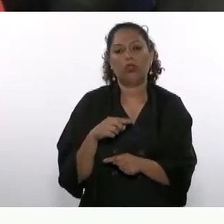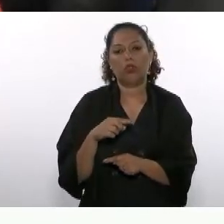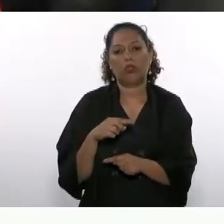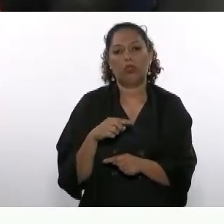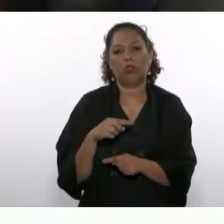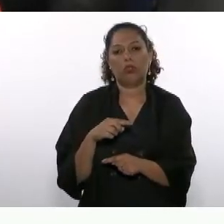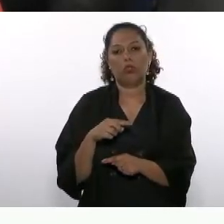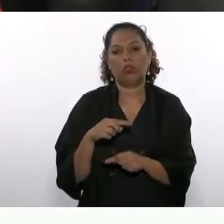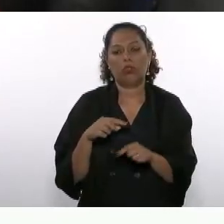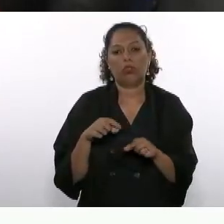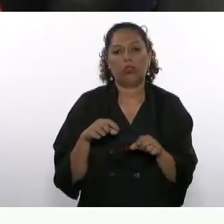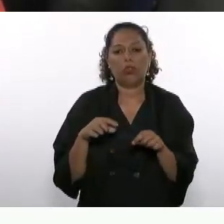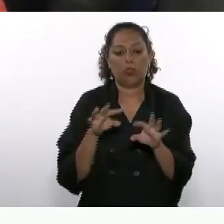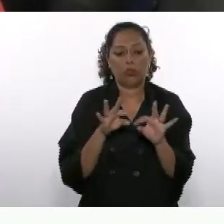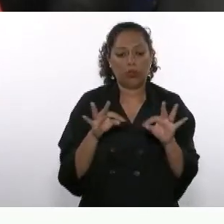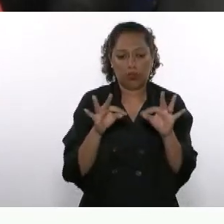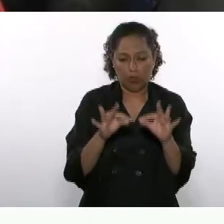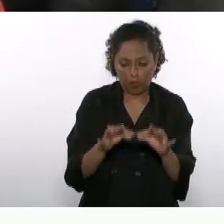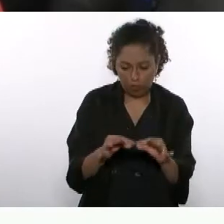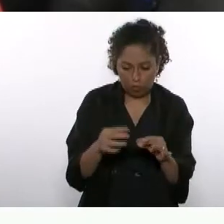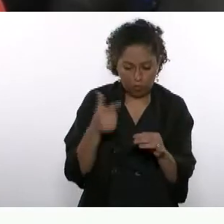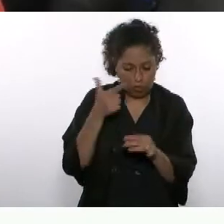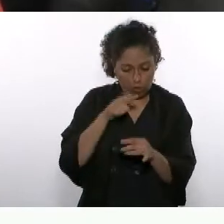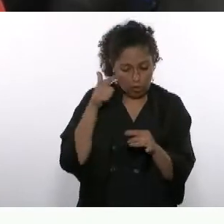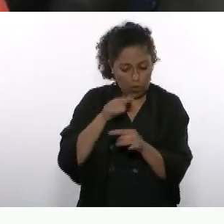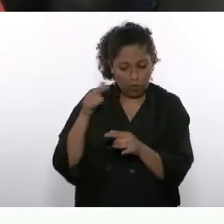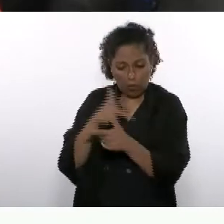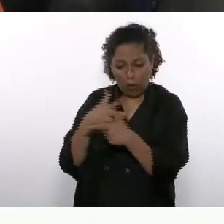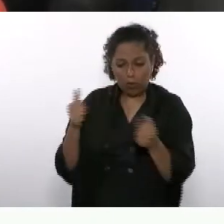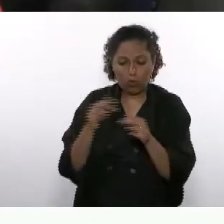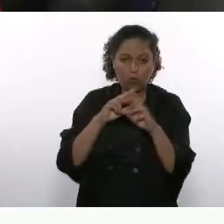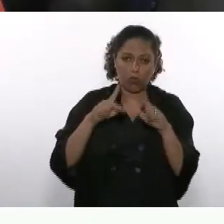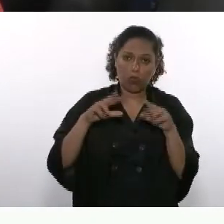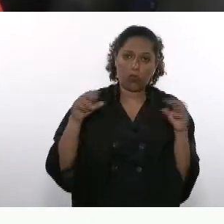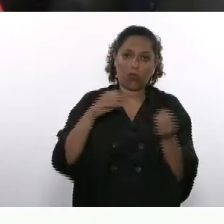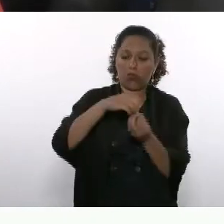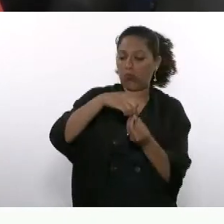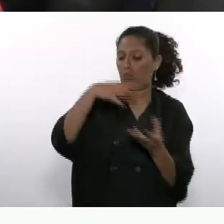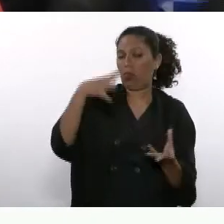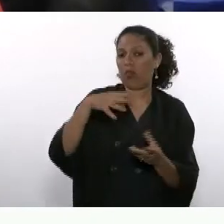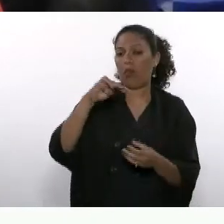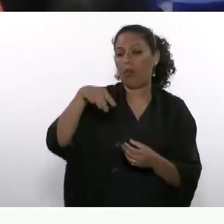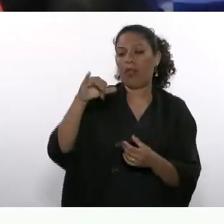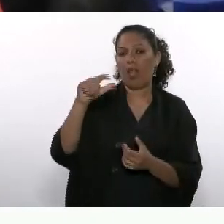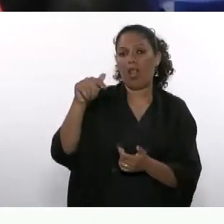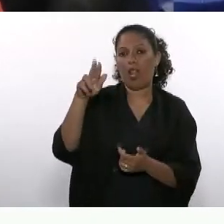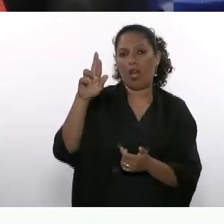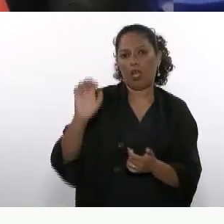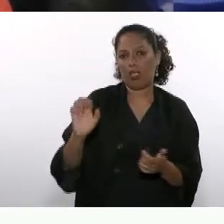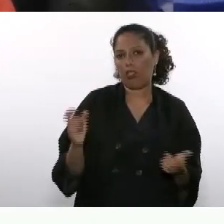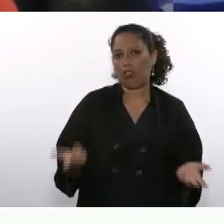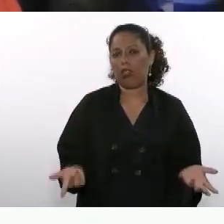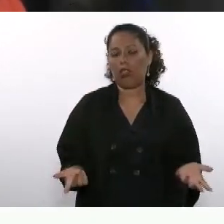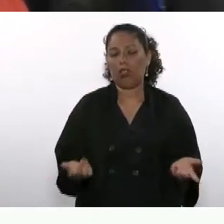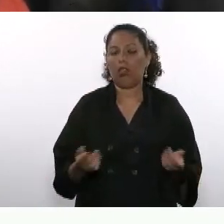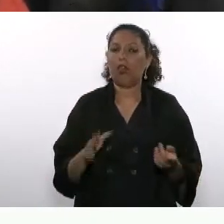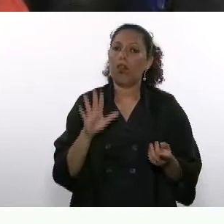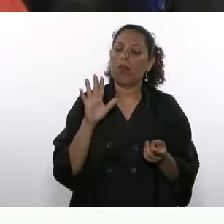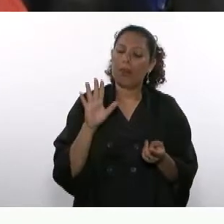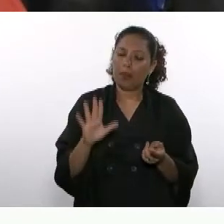obrou um milagre, com tudo que a gente conseguiu realizar esse ano, foi um milagre, tá? Mas que